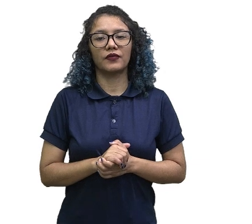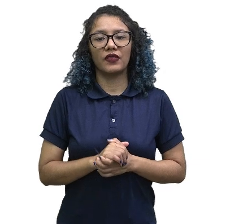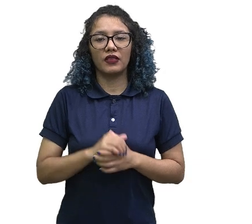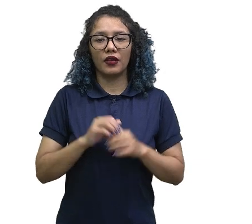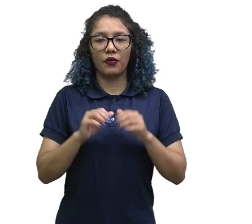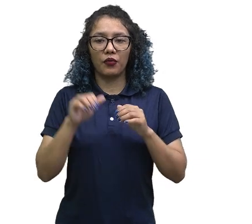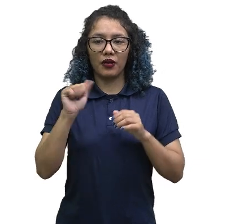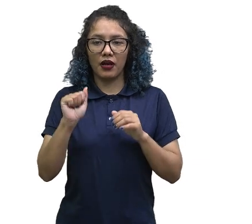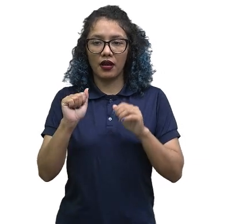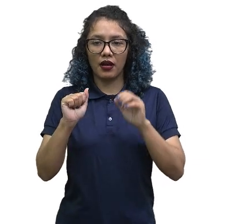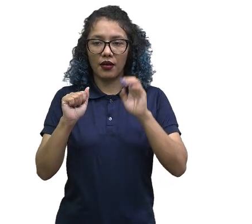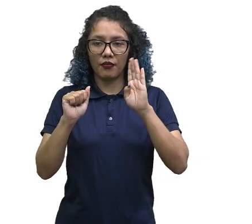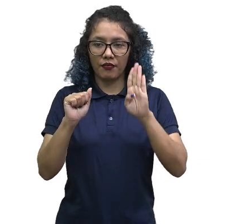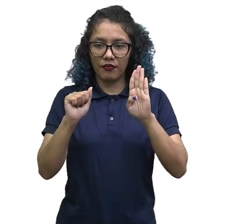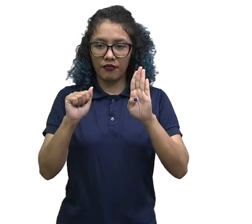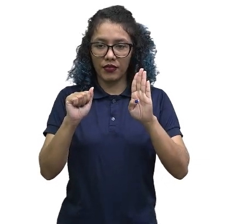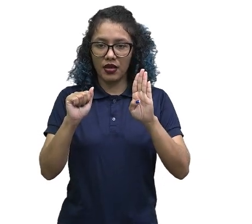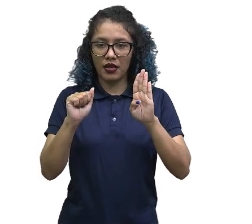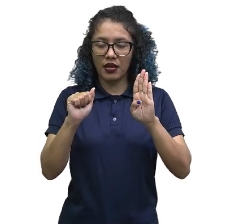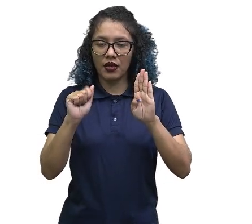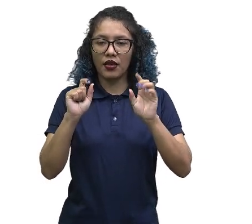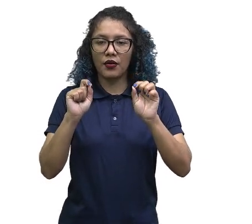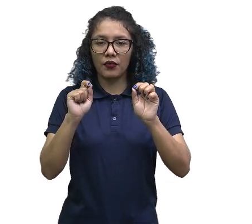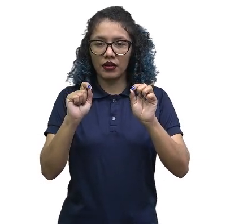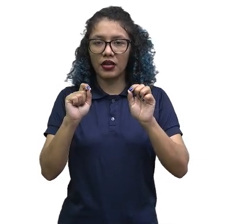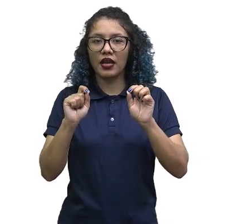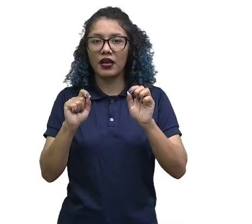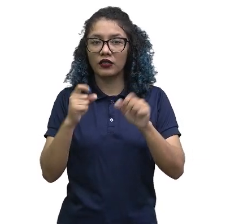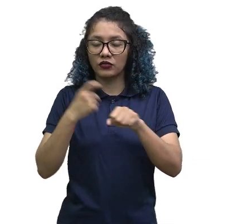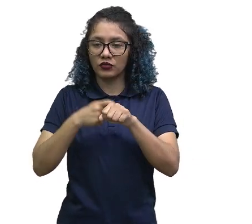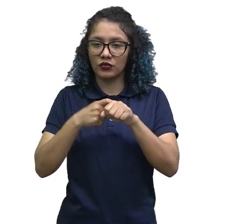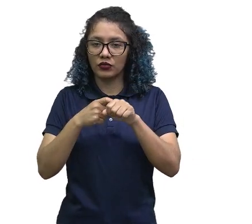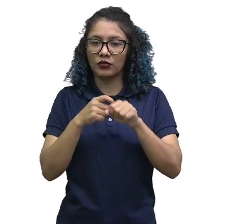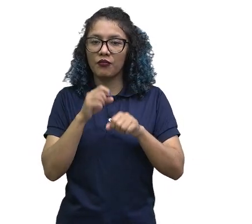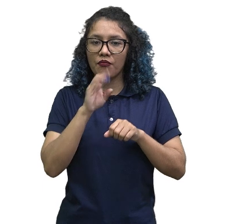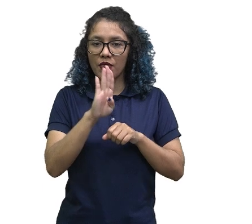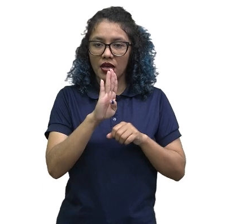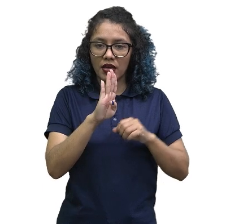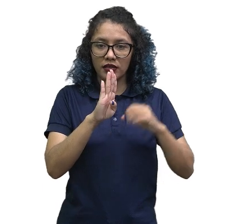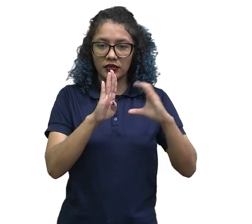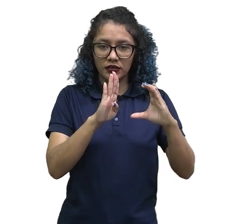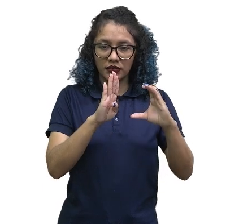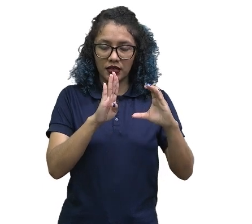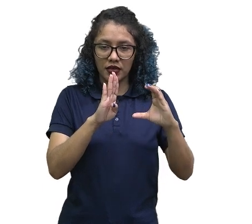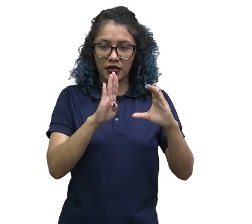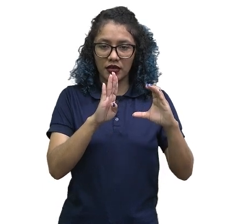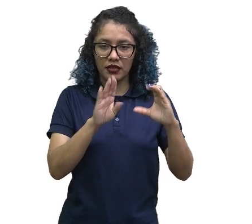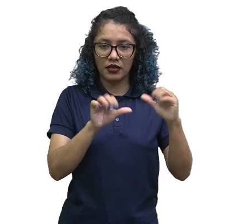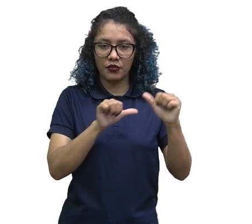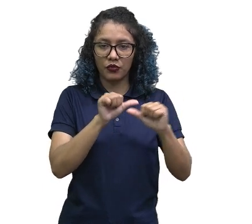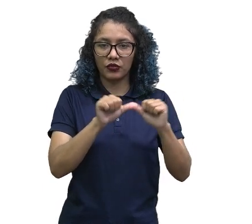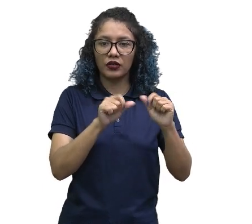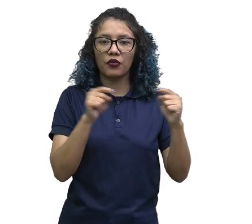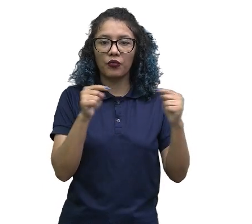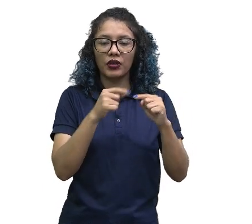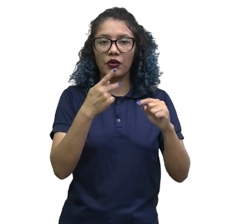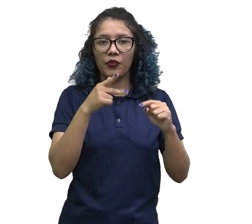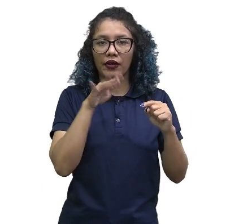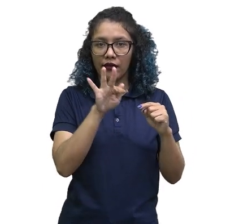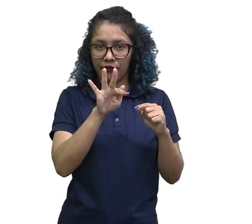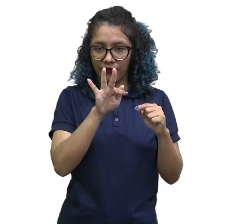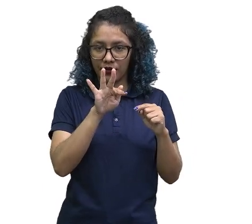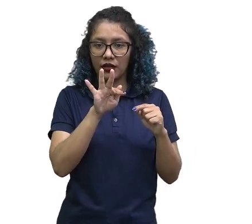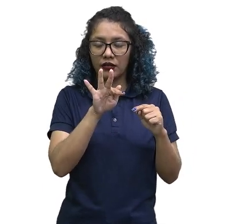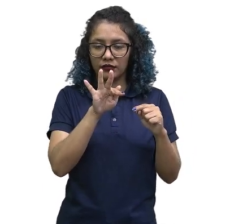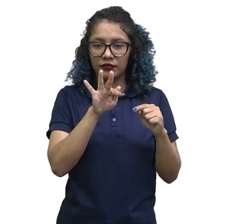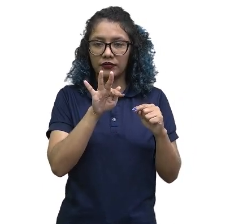B, nós temos sólido. Do B para o C, nós já temos ali a transição, ponto de fusão, tá?